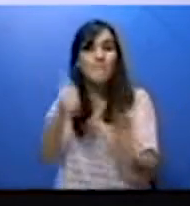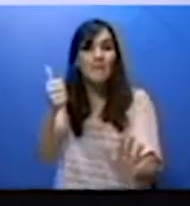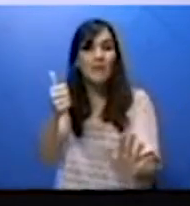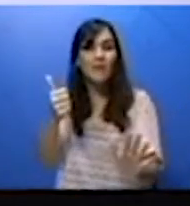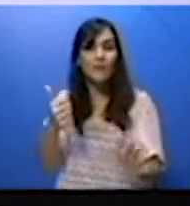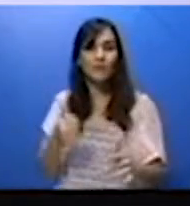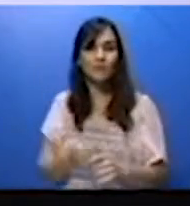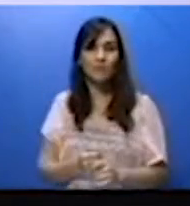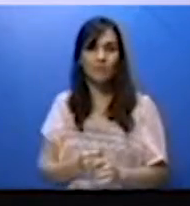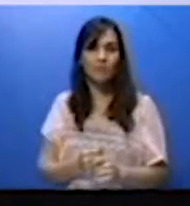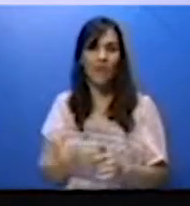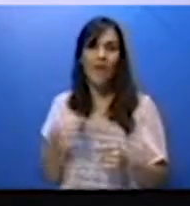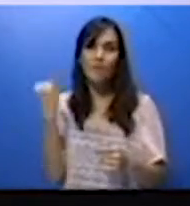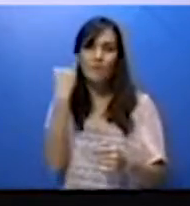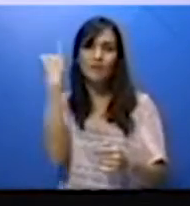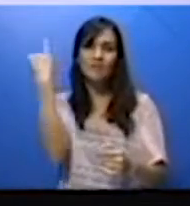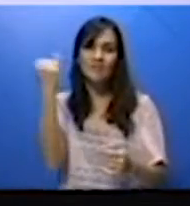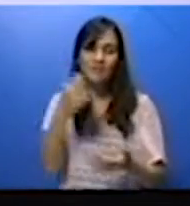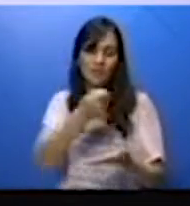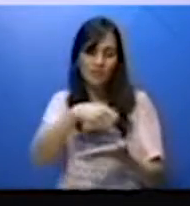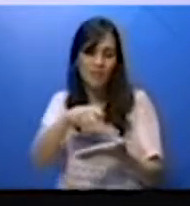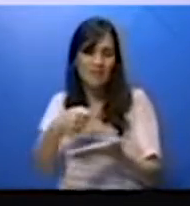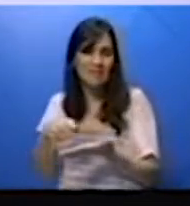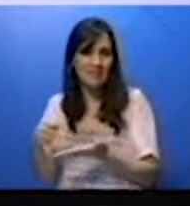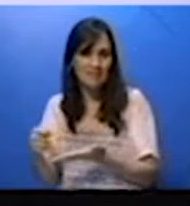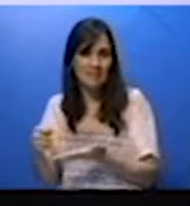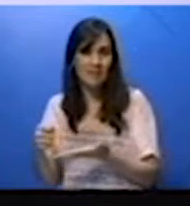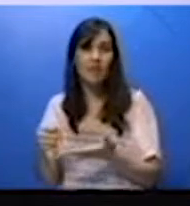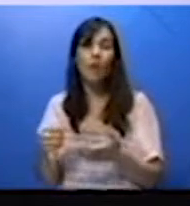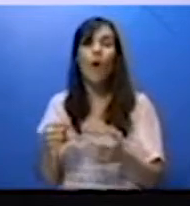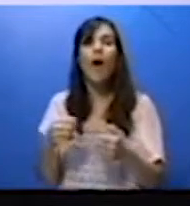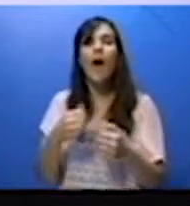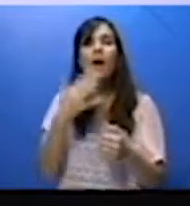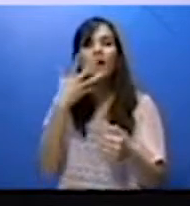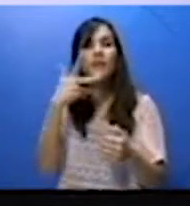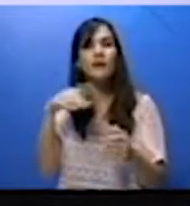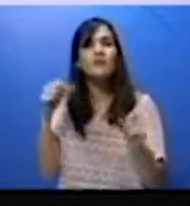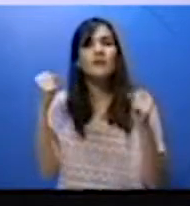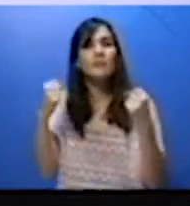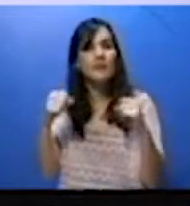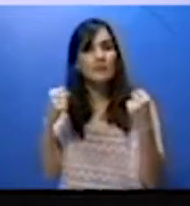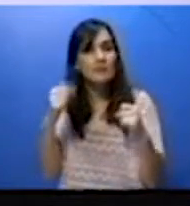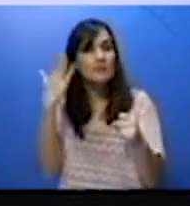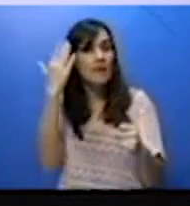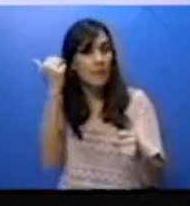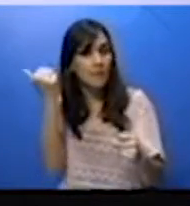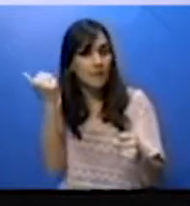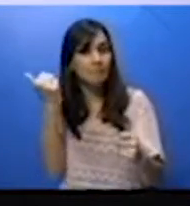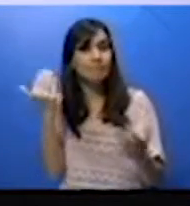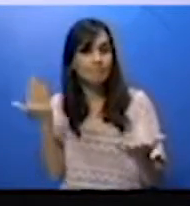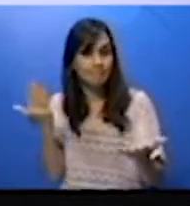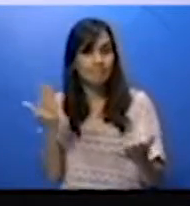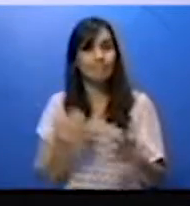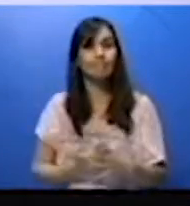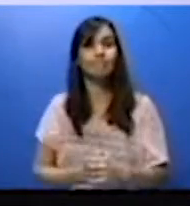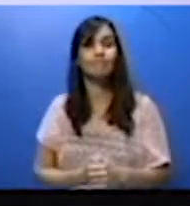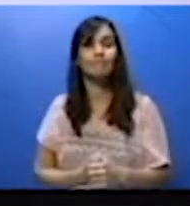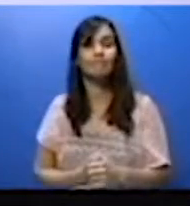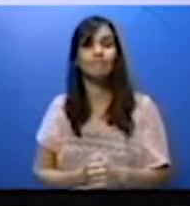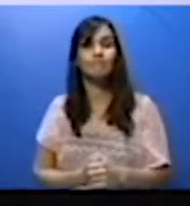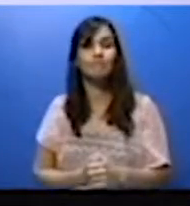isso é muito importante para a escrita as coisas precisam muito desse passo a passo que fazer essa reflexão tá